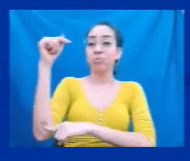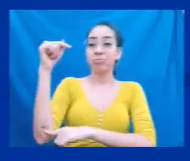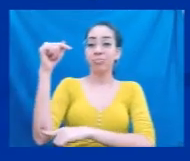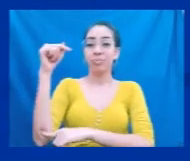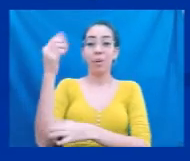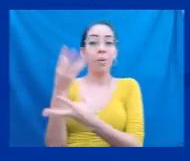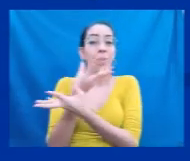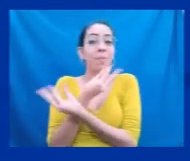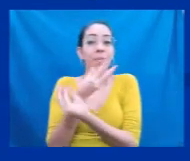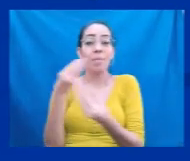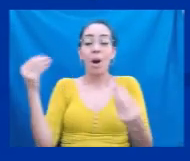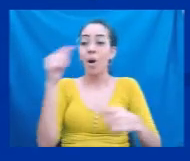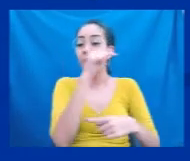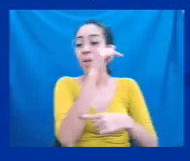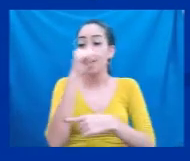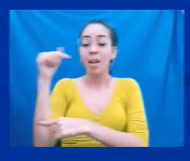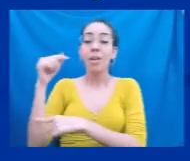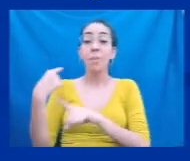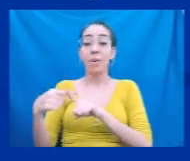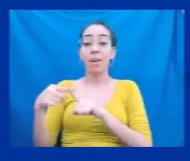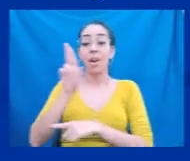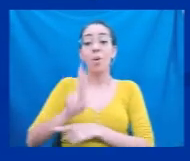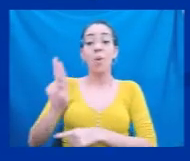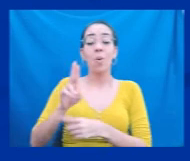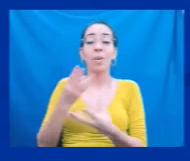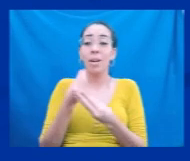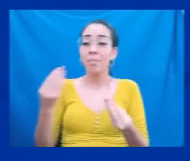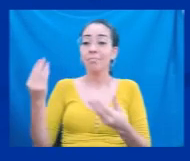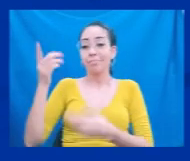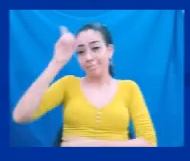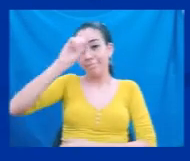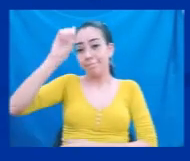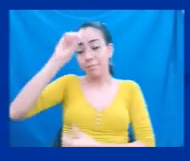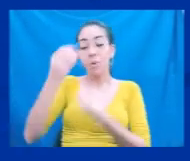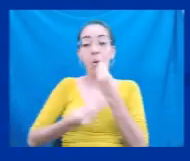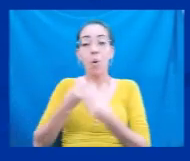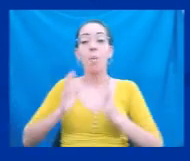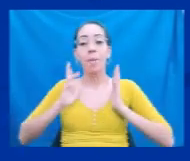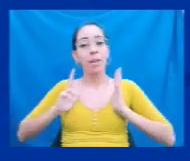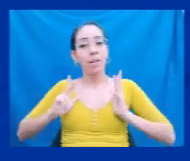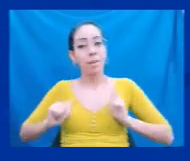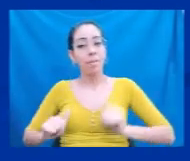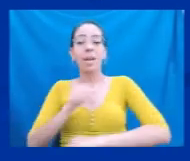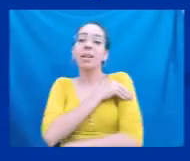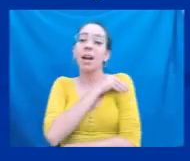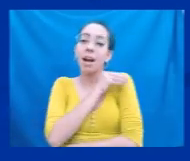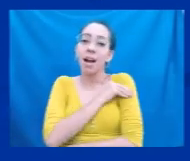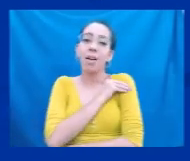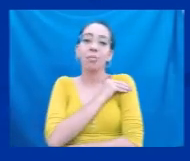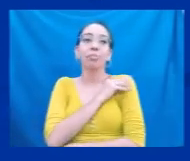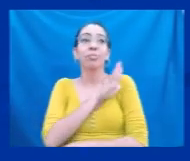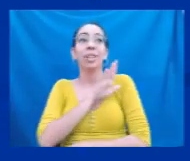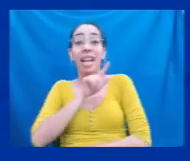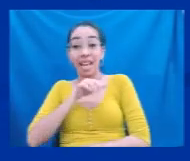se usa rotineiramente, né? Na asepsia da bancada das mãos, a gente tem muito álcool dentro do laboratório. É o ideal? Não, não